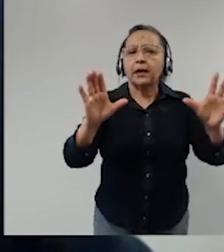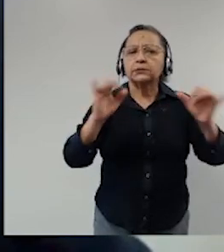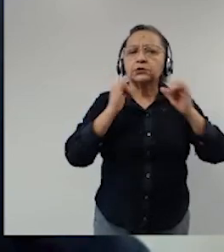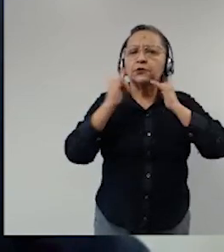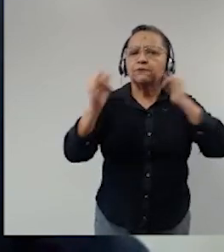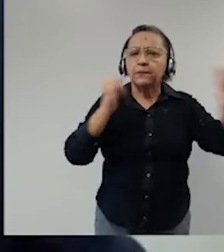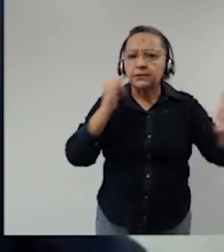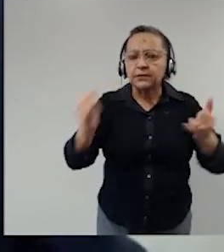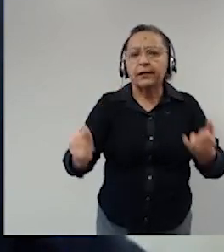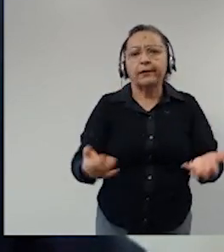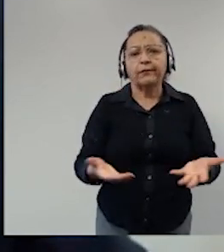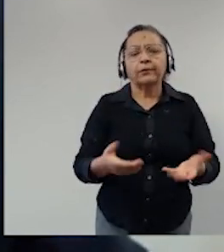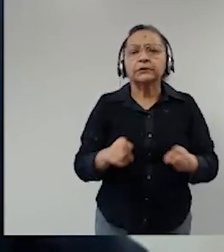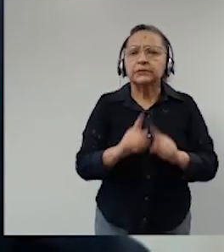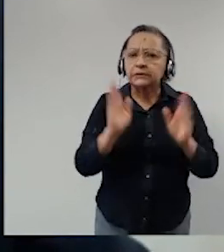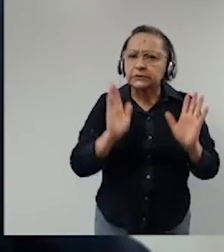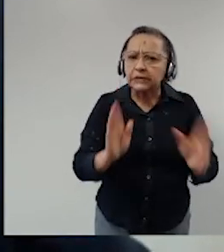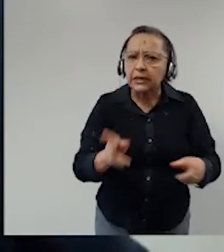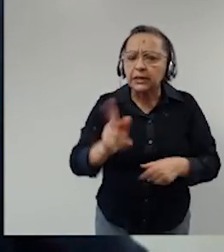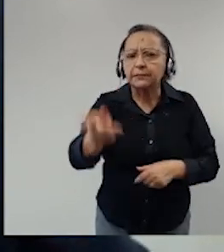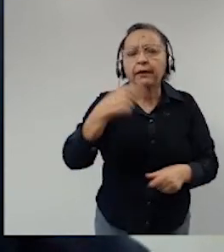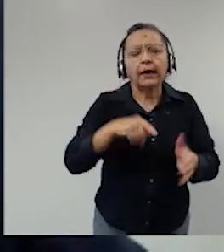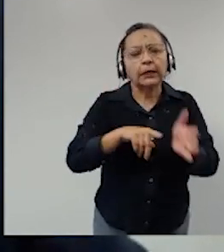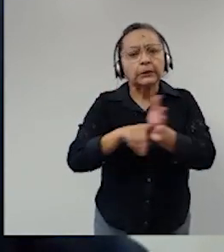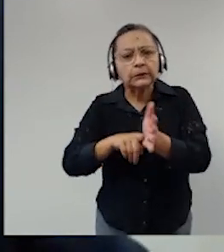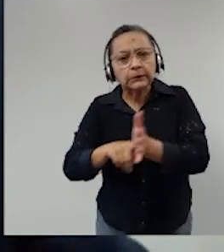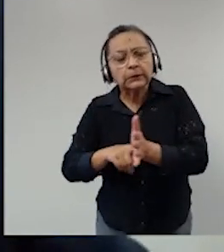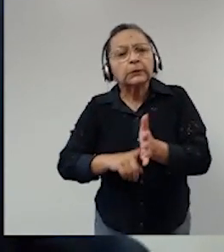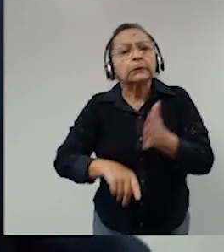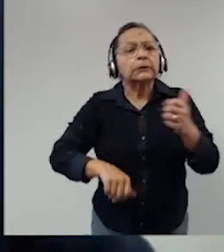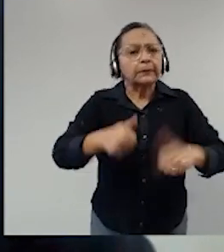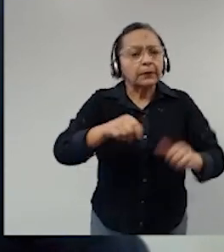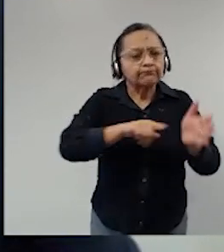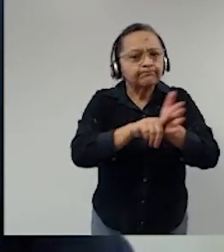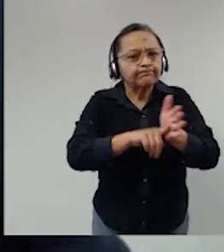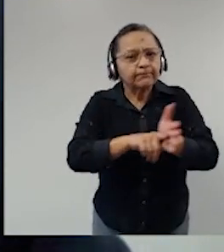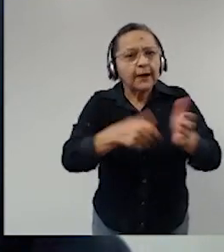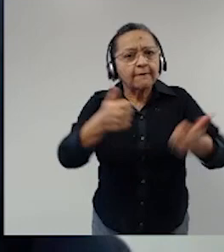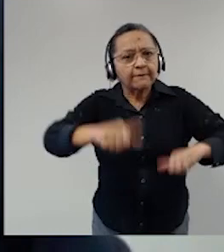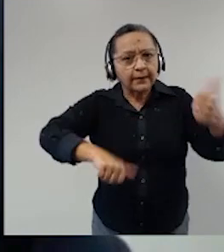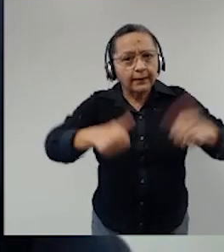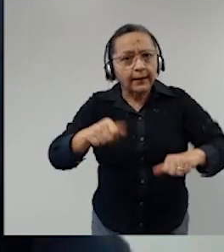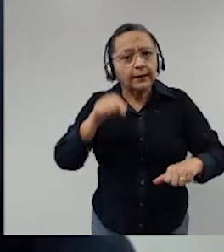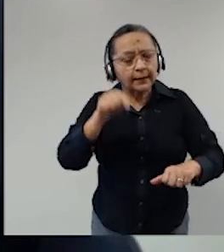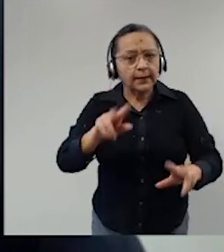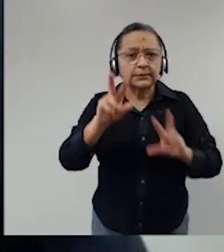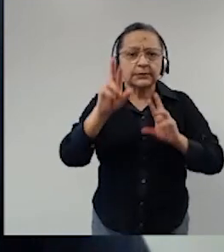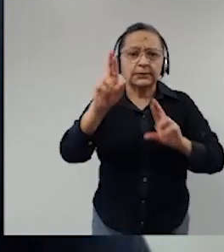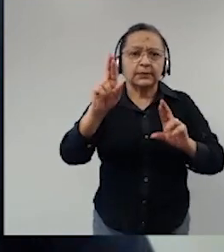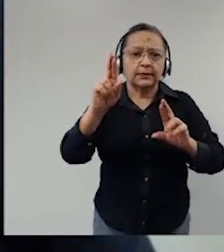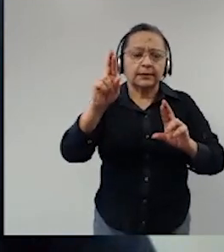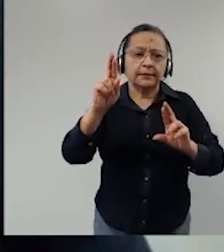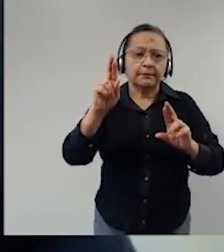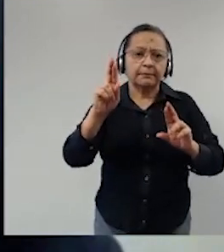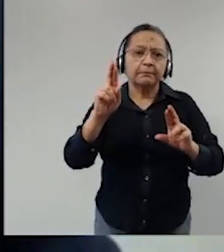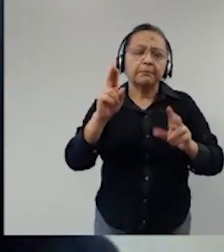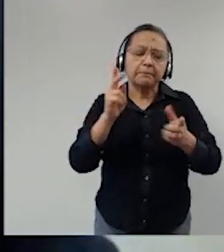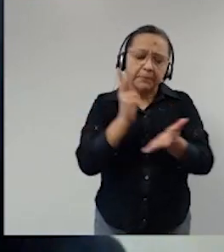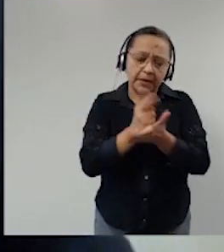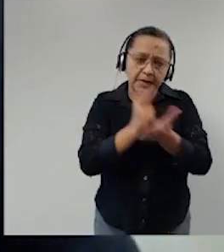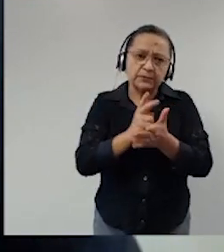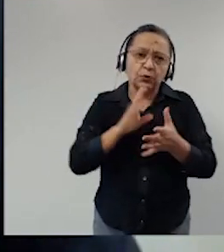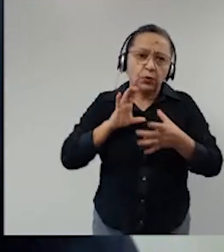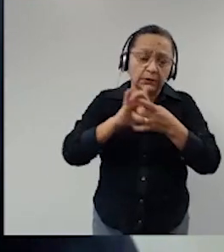sempre examinada nessa dupla perspectiva. A liberdade de informação, no sentido da liberdade de